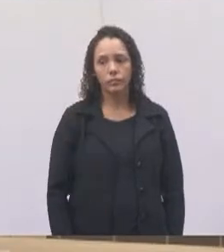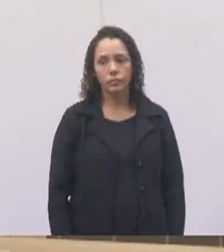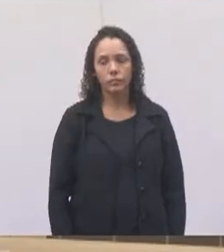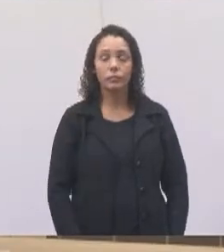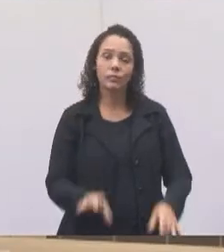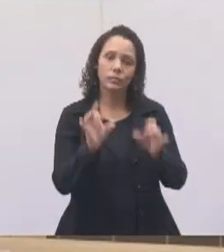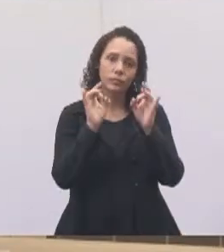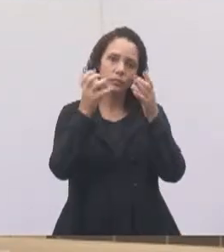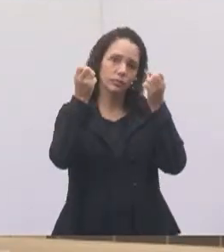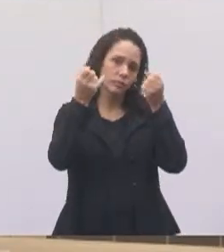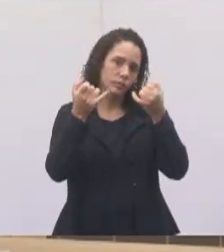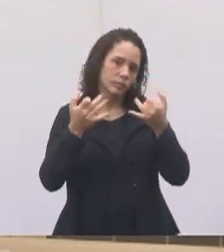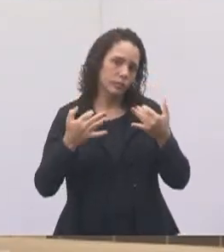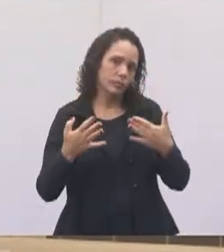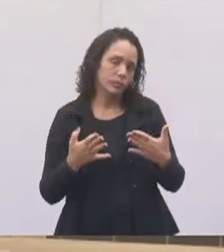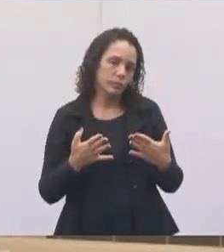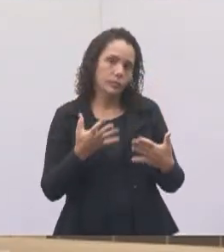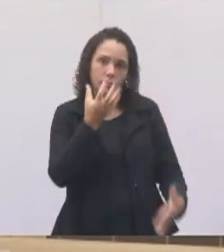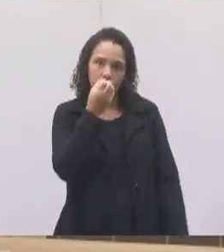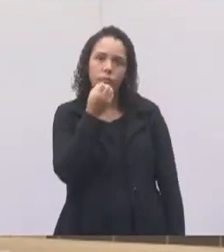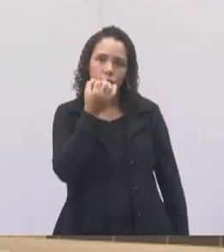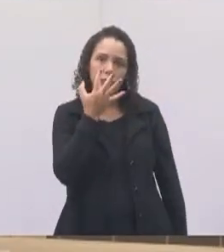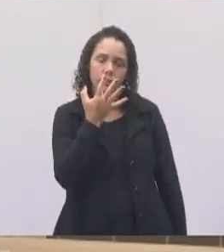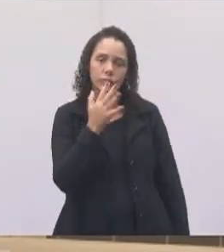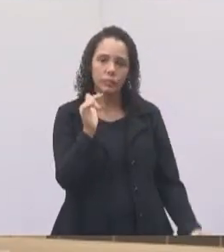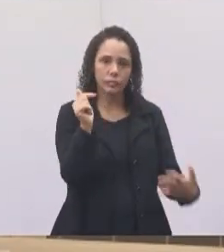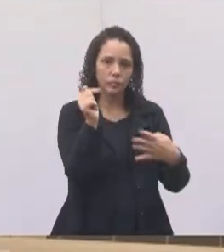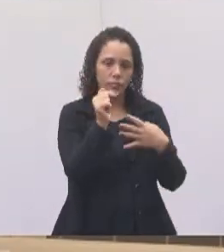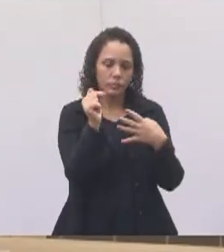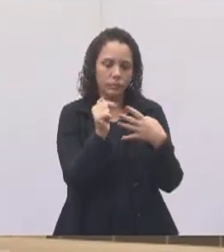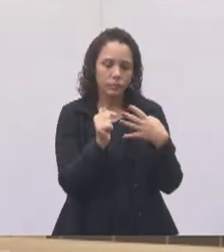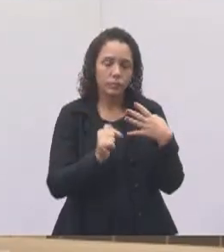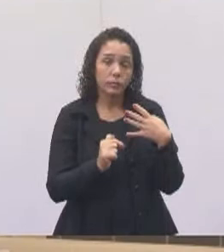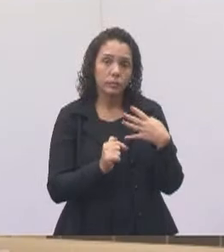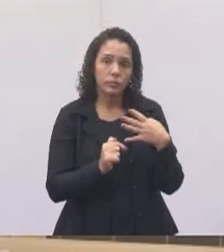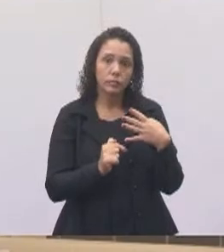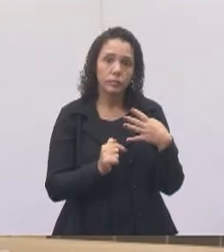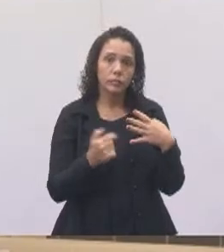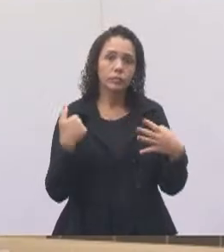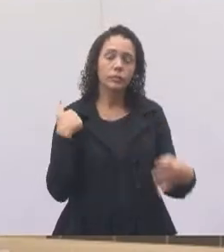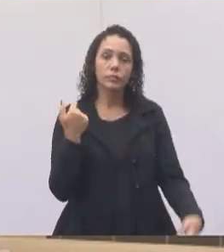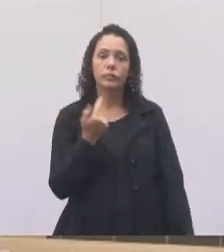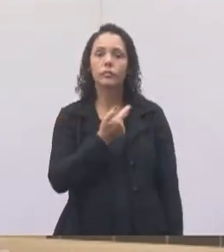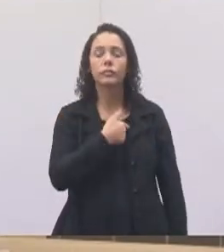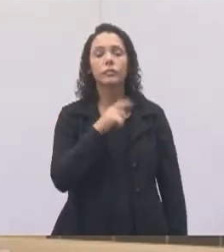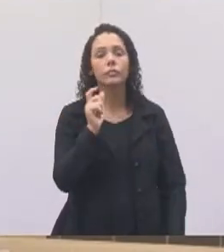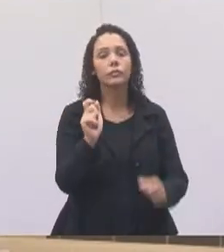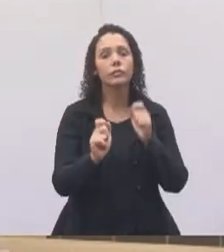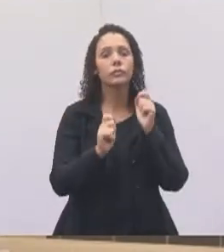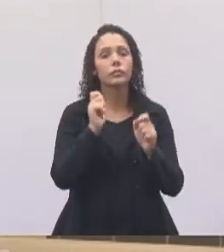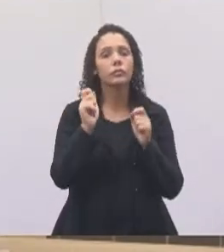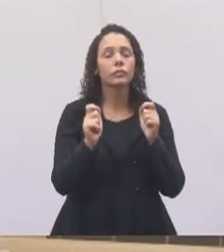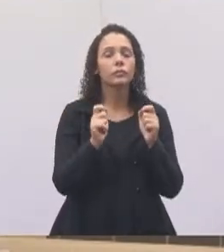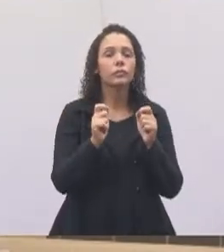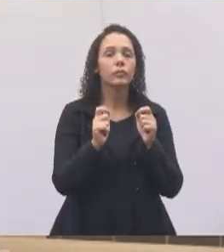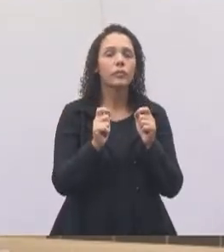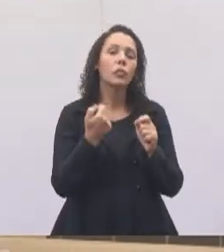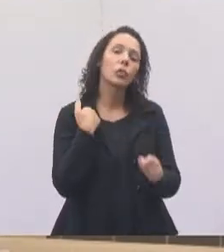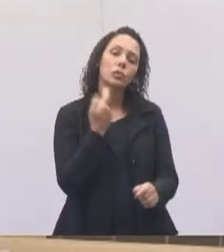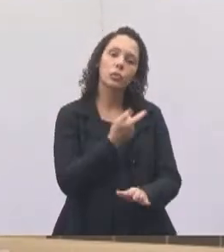Só explicando algumas coisas que eu acho que é bom pontuar, que a gente, primeiro que a gente